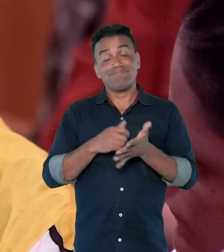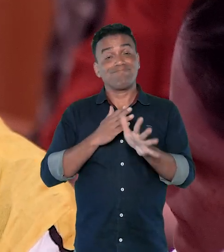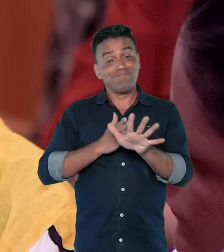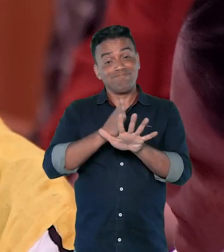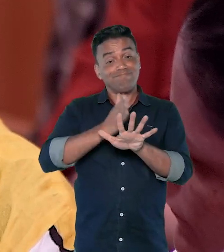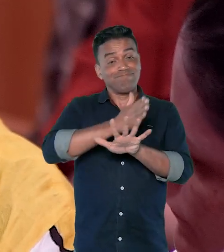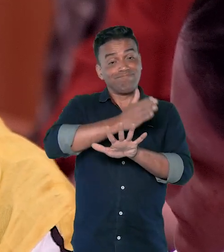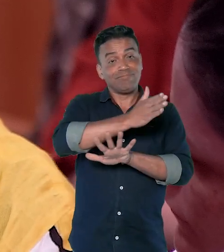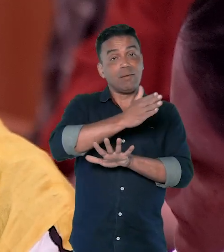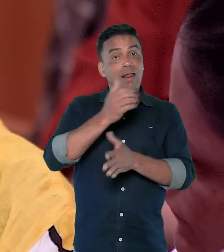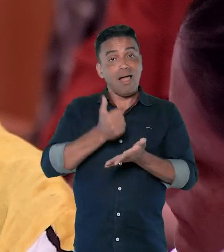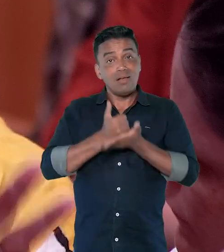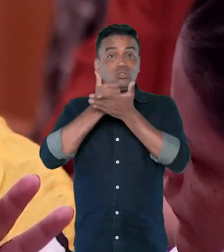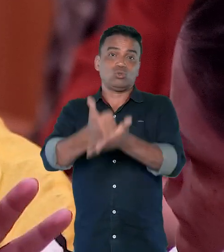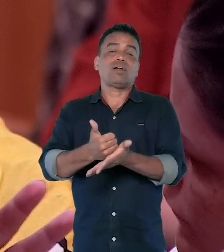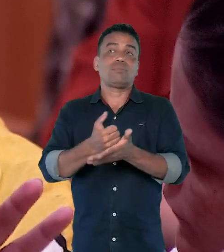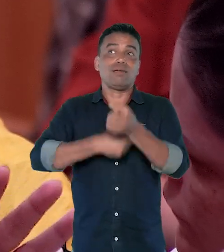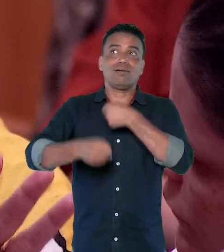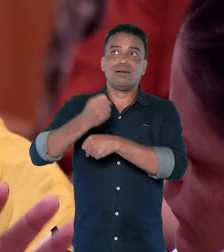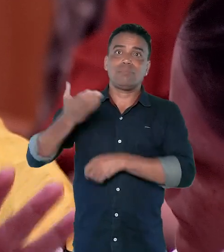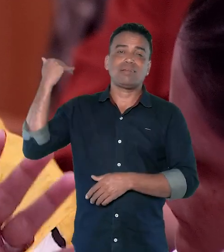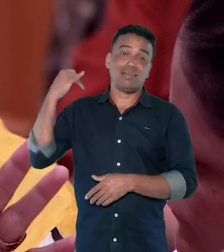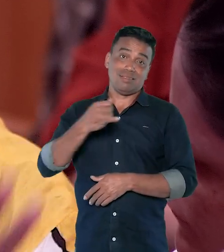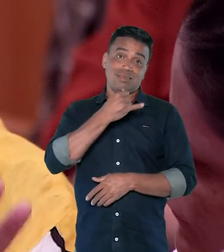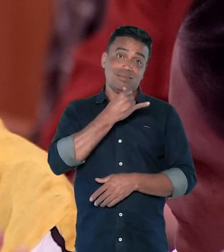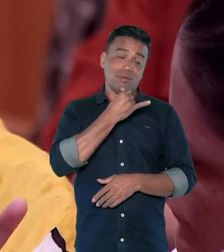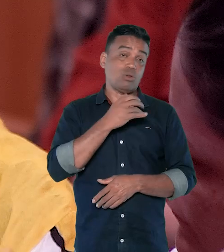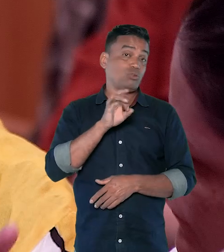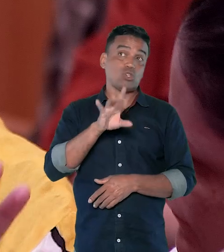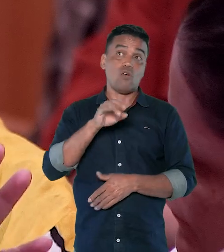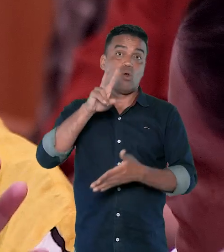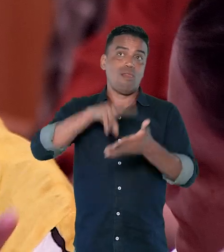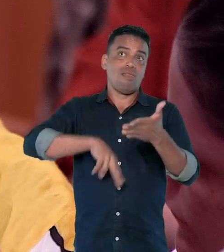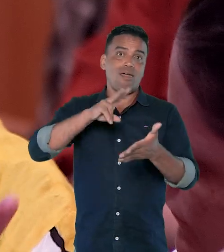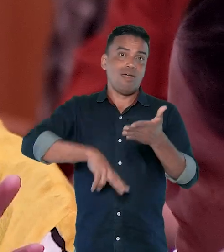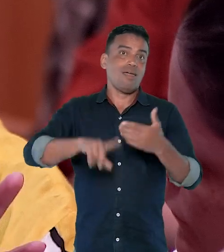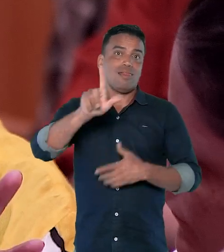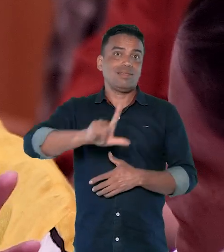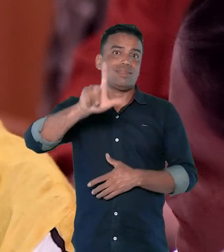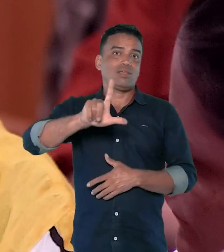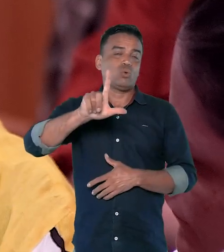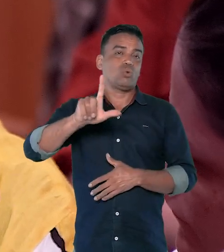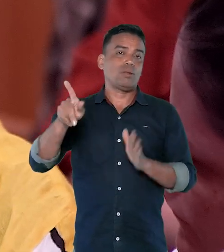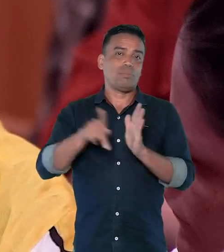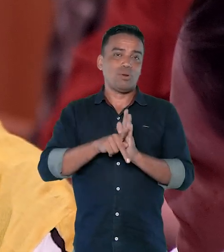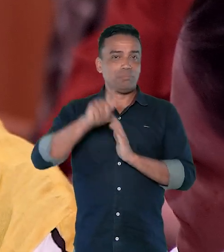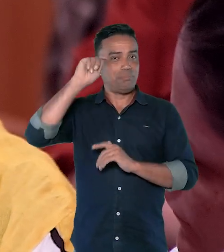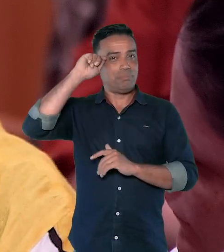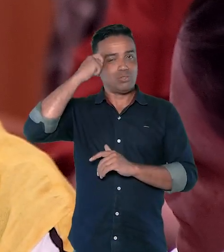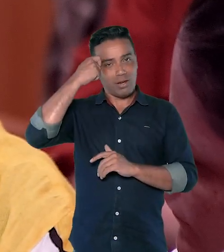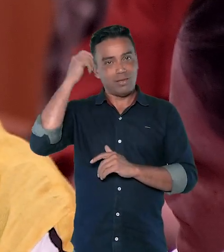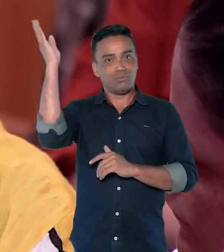para poder auxiliar? Porque ano passado, por exemplo, eu escolhi que eu só iria ler literatura de escritores